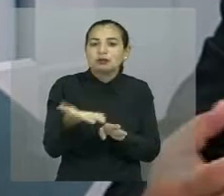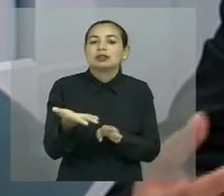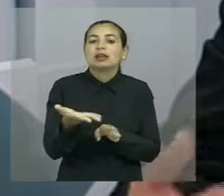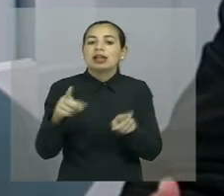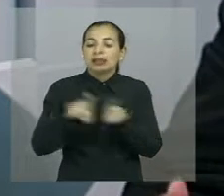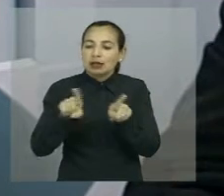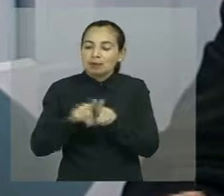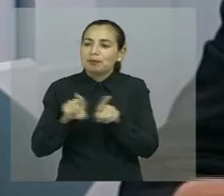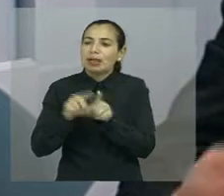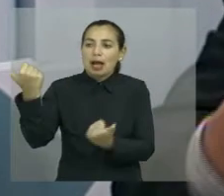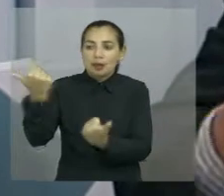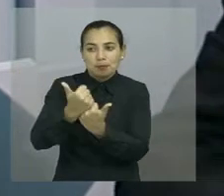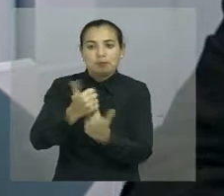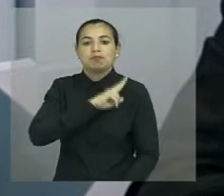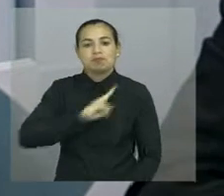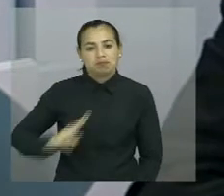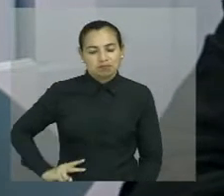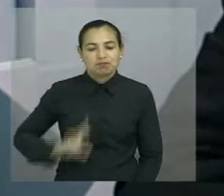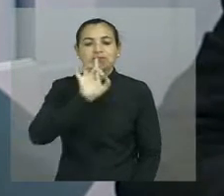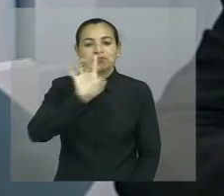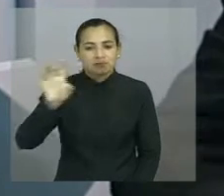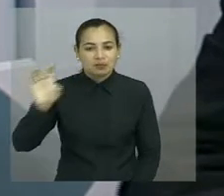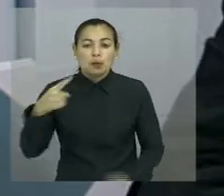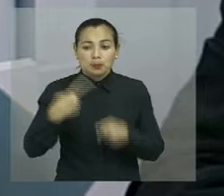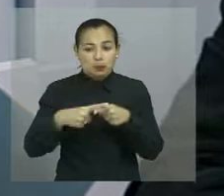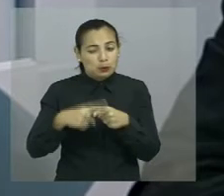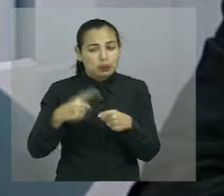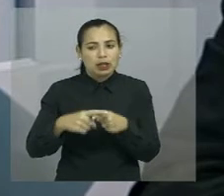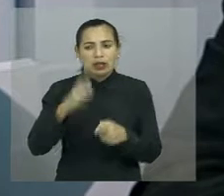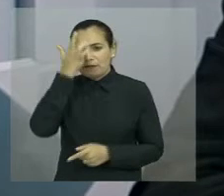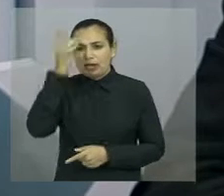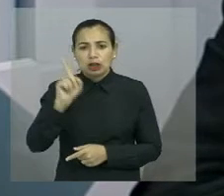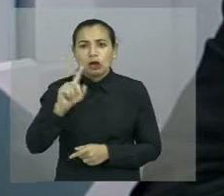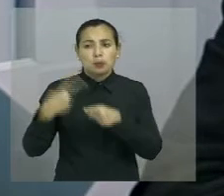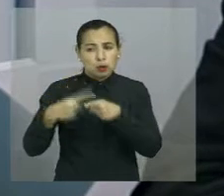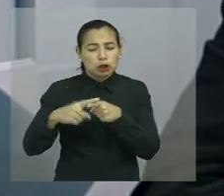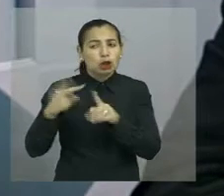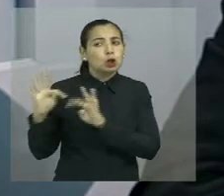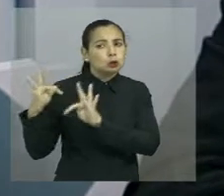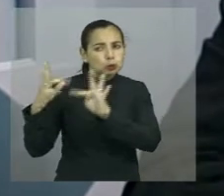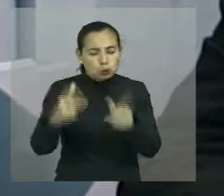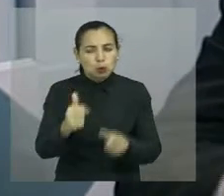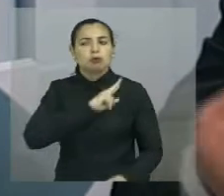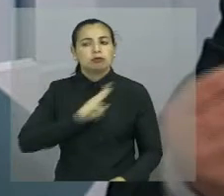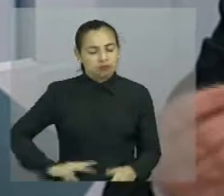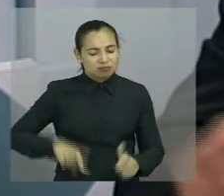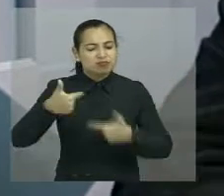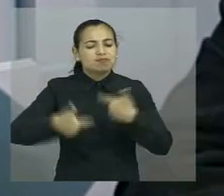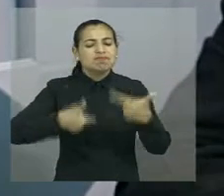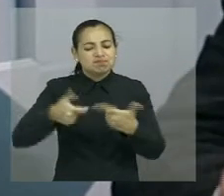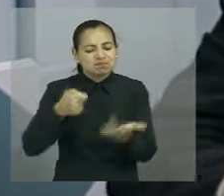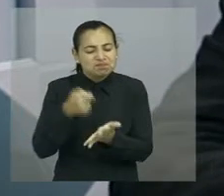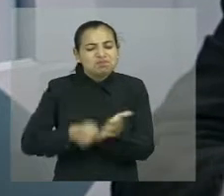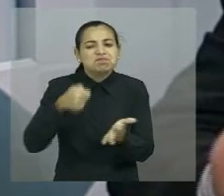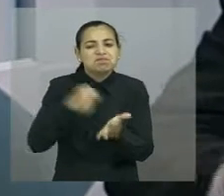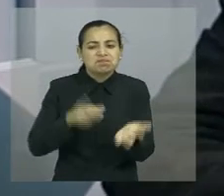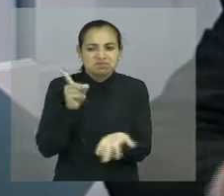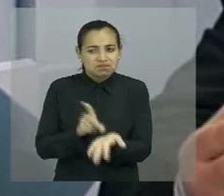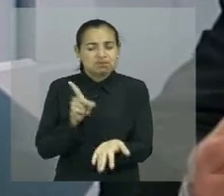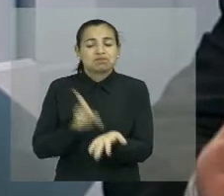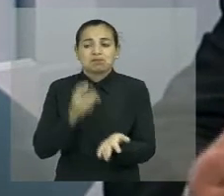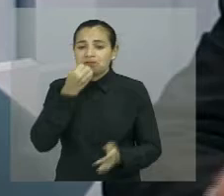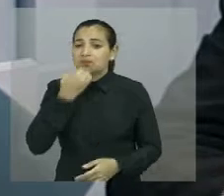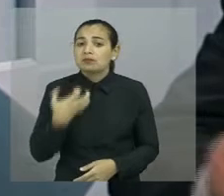de todos os vereadores e não é fácil, porque aqui na Câmara todos os vereadores são muito atuantes. Então, ao final, nós